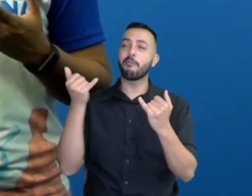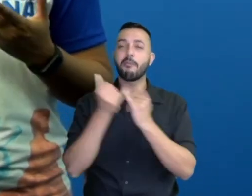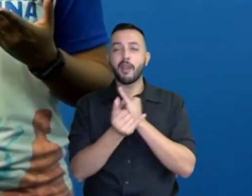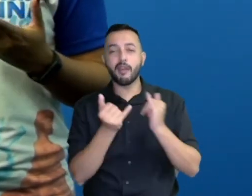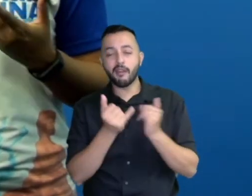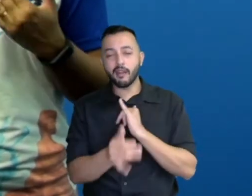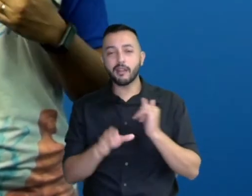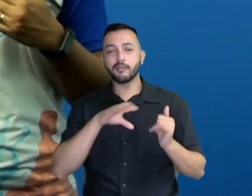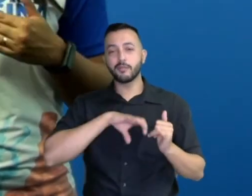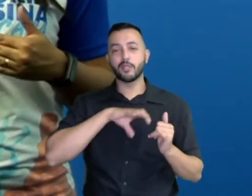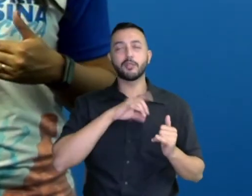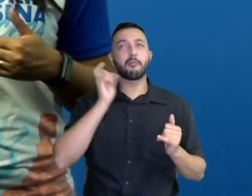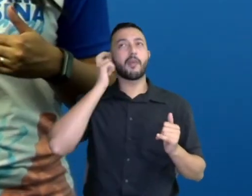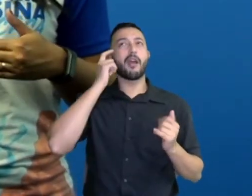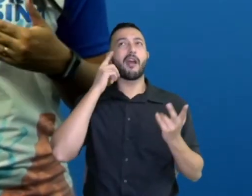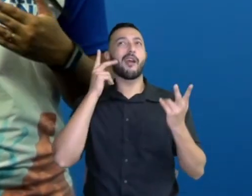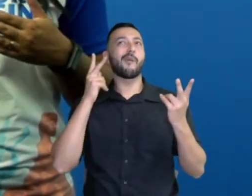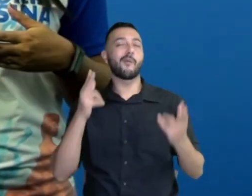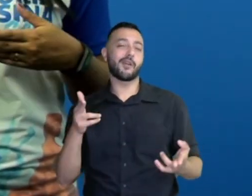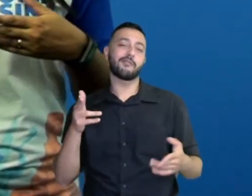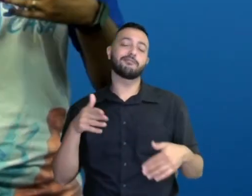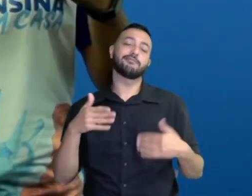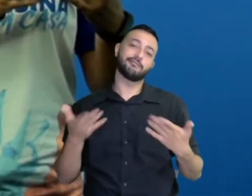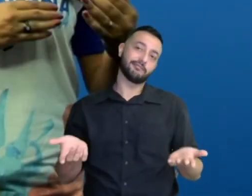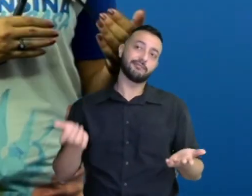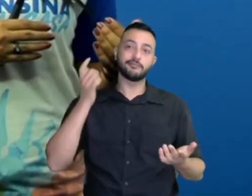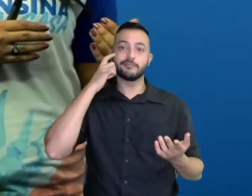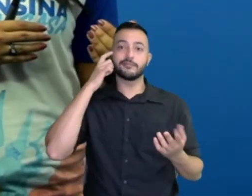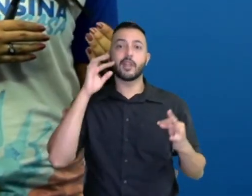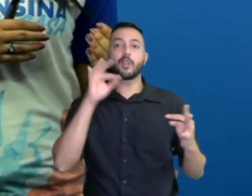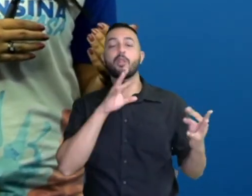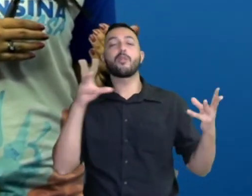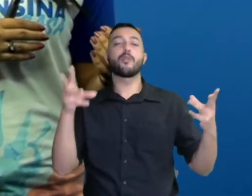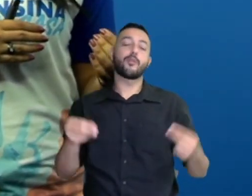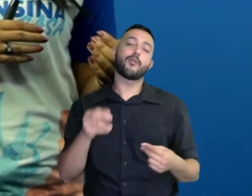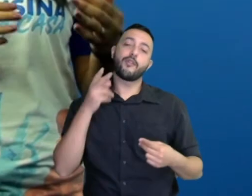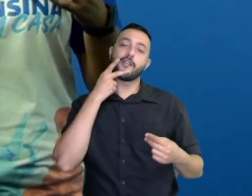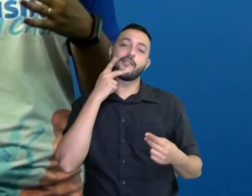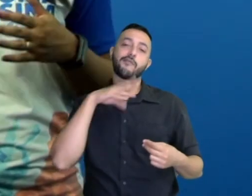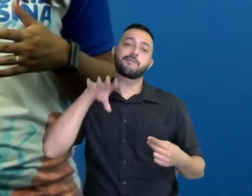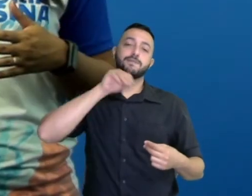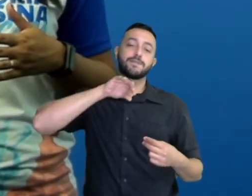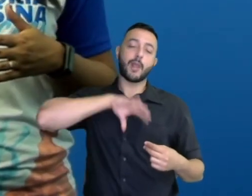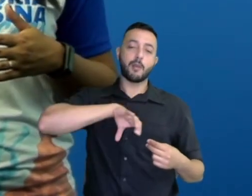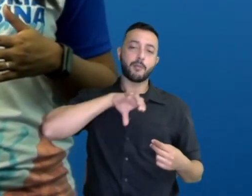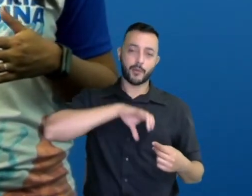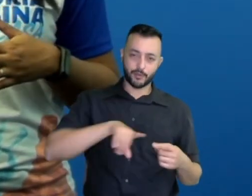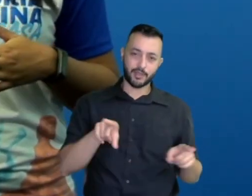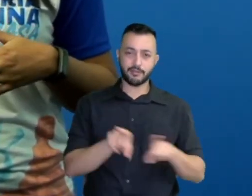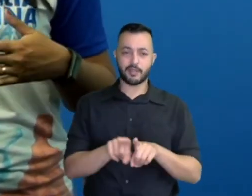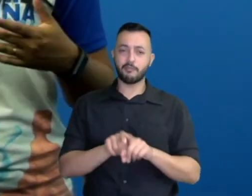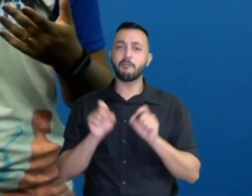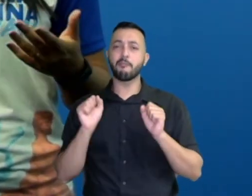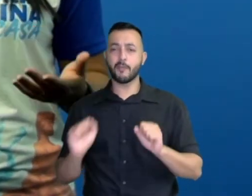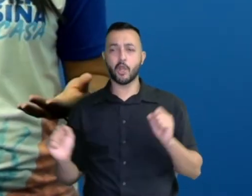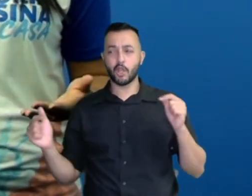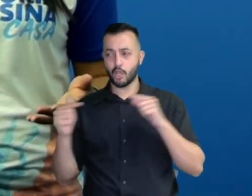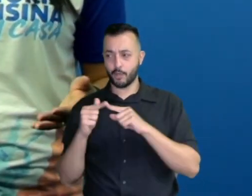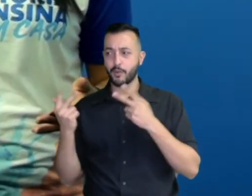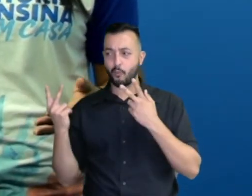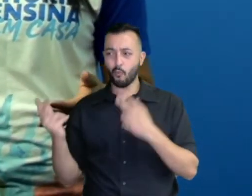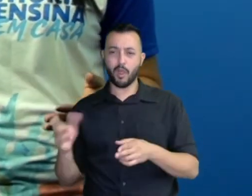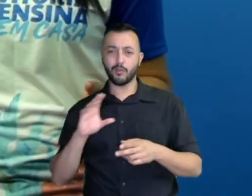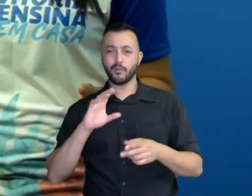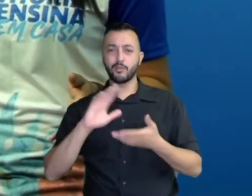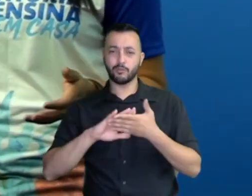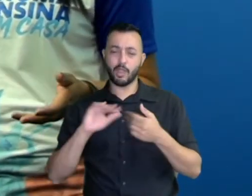português, a gente acha que ele é igual. E aí acha que tudo que a gente fala em português a gente pode falar em espanhol. E não é